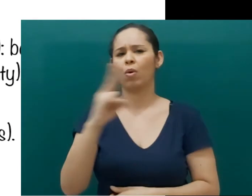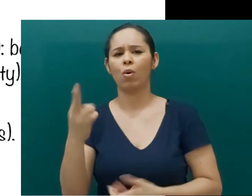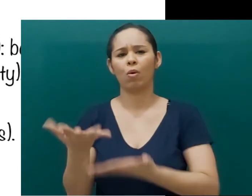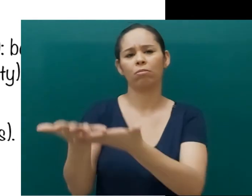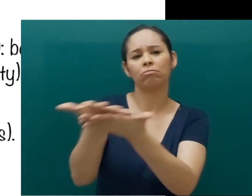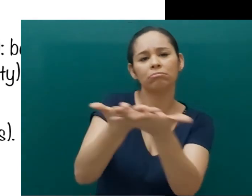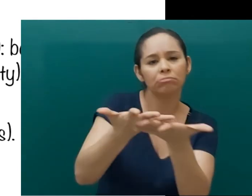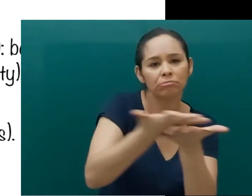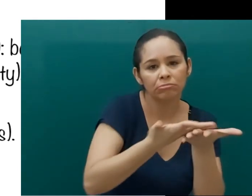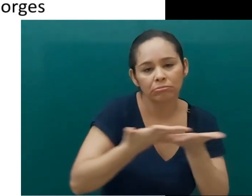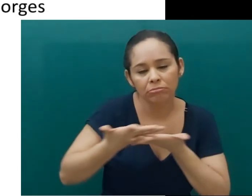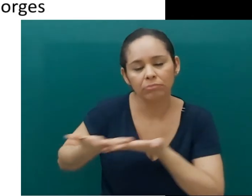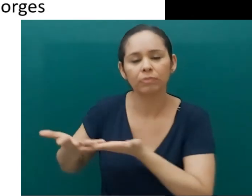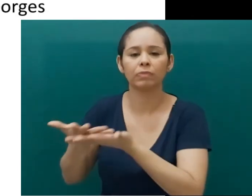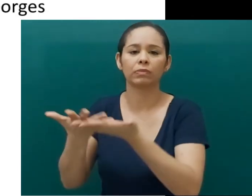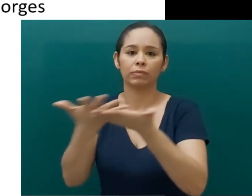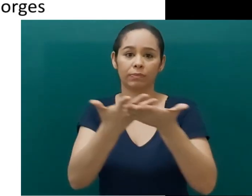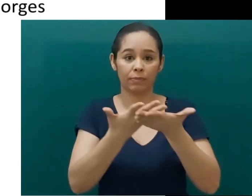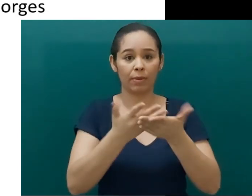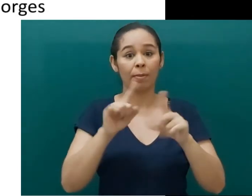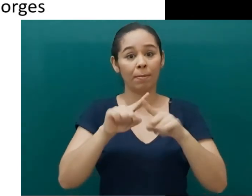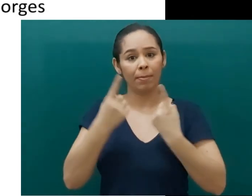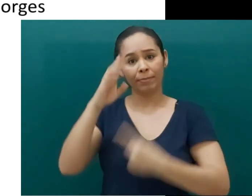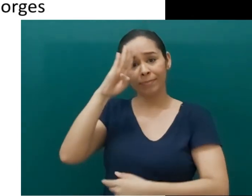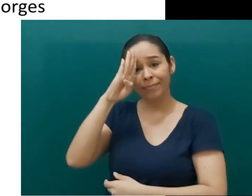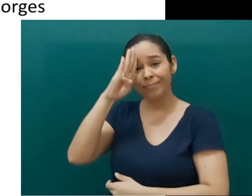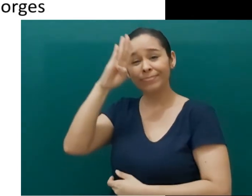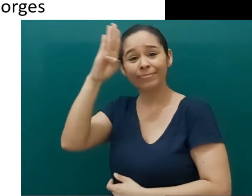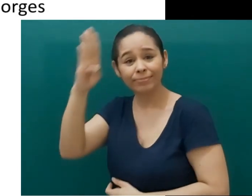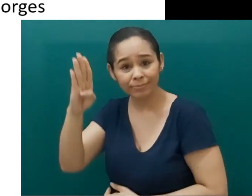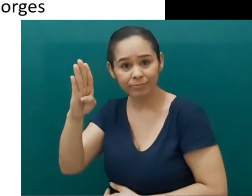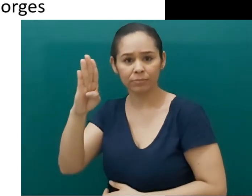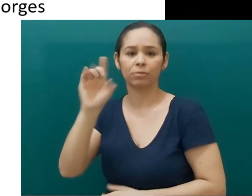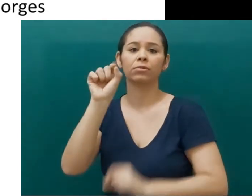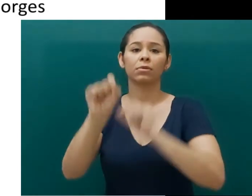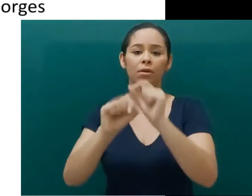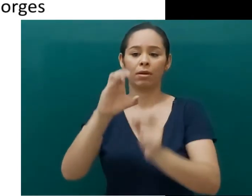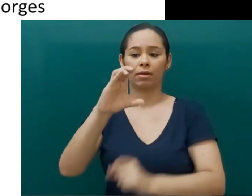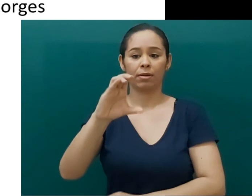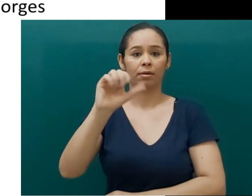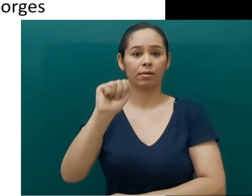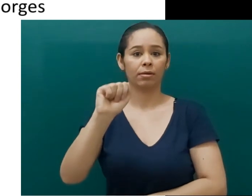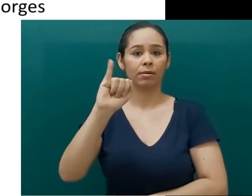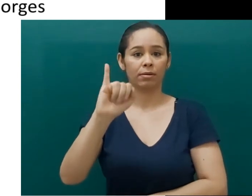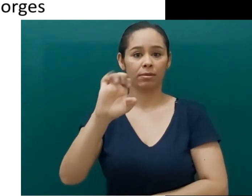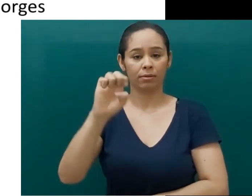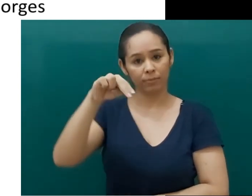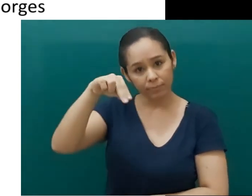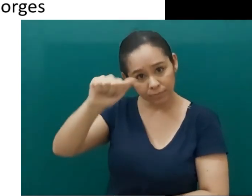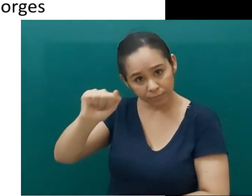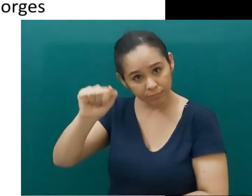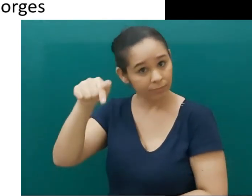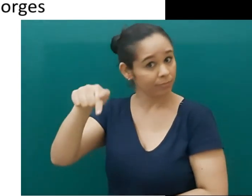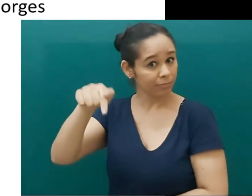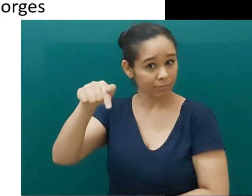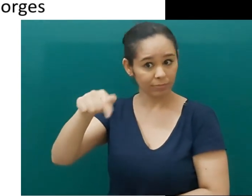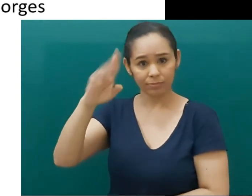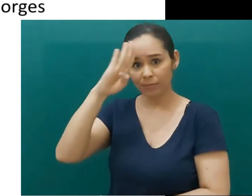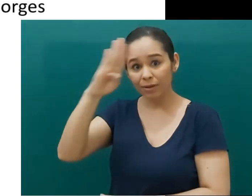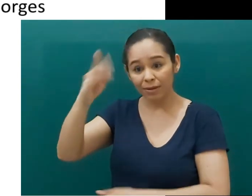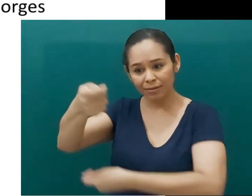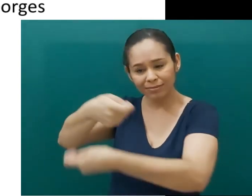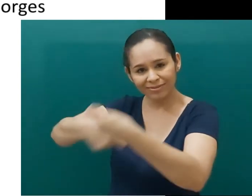em garimpos ilegais. As principais cidades que a gente destaca são Cayena, né, que é a